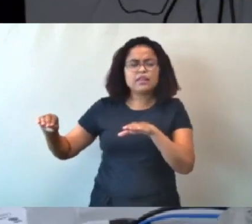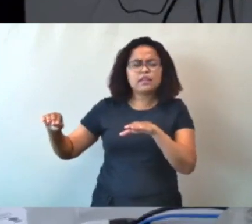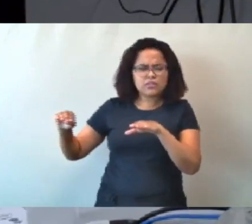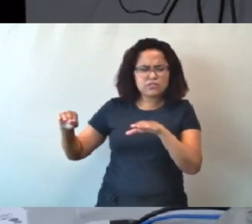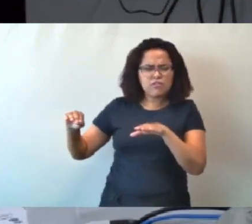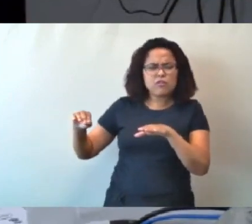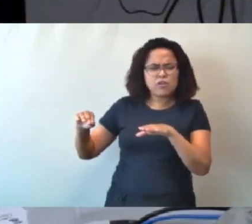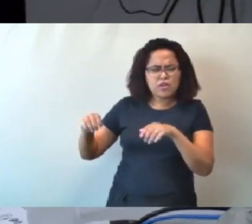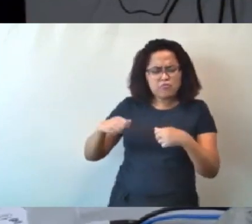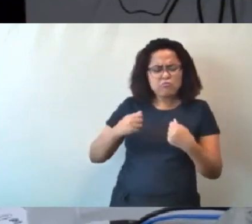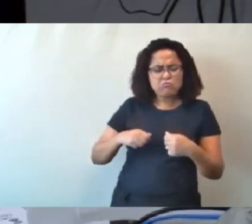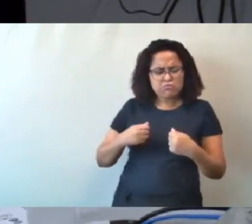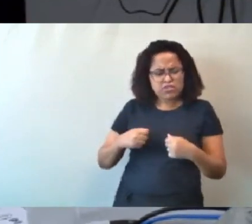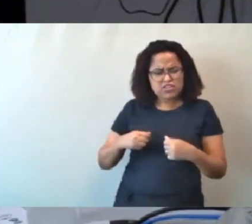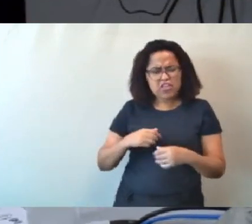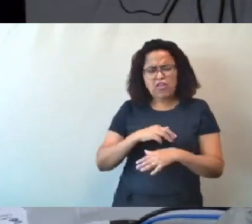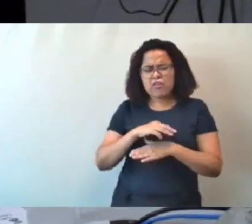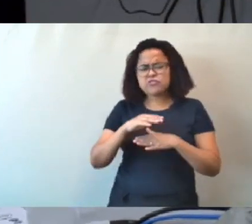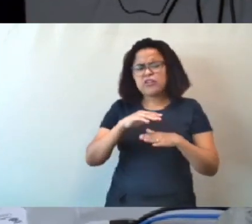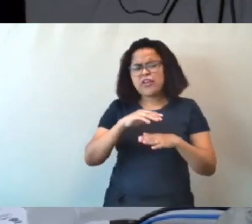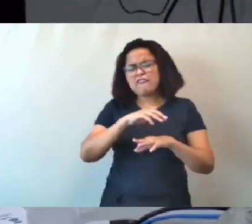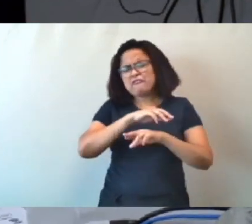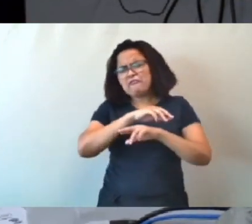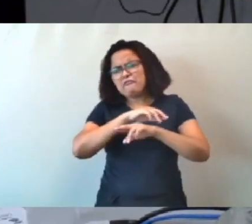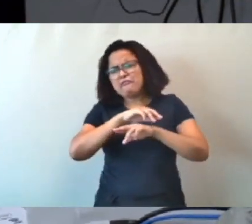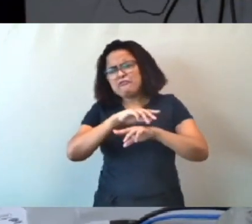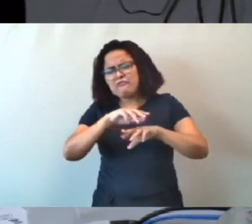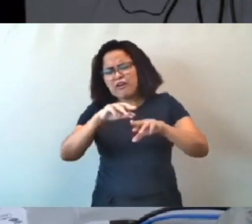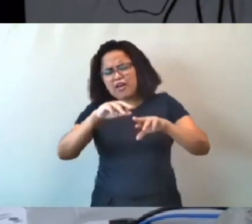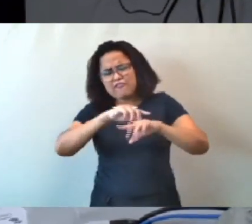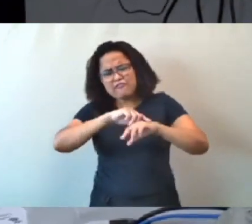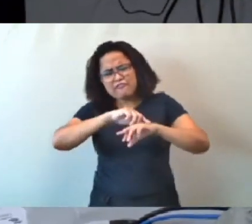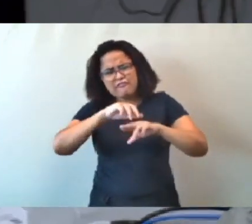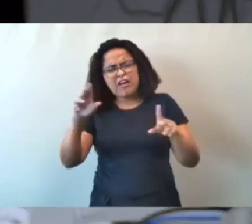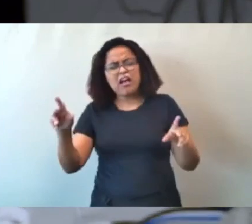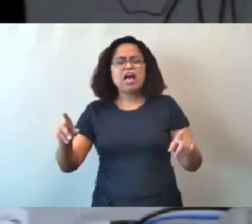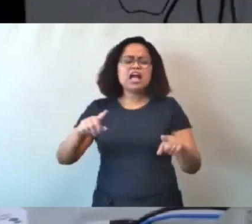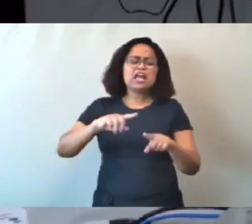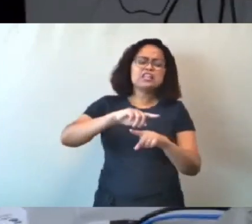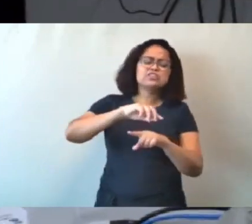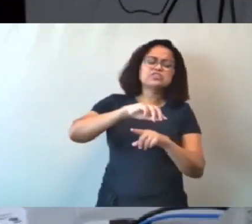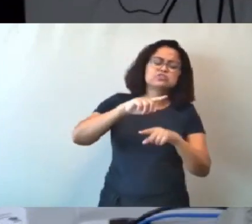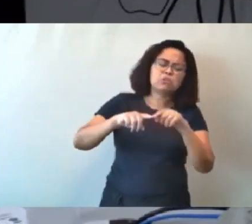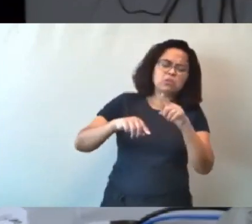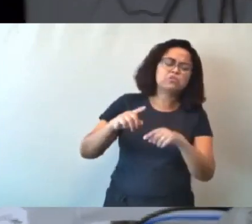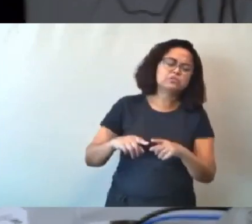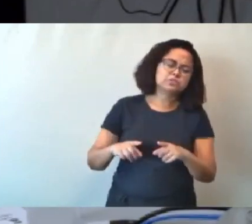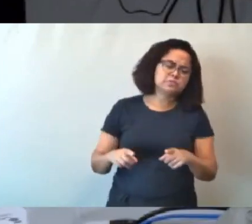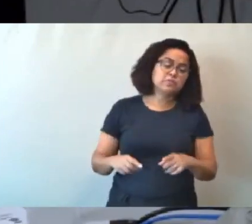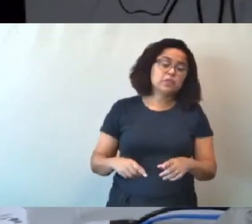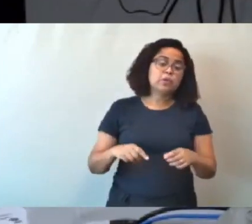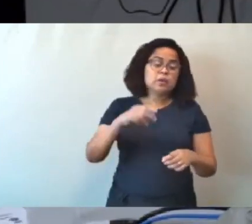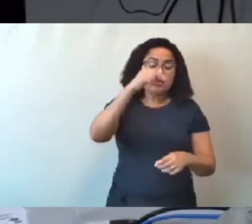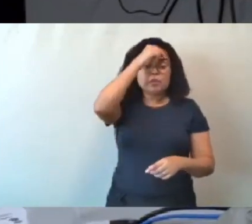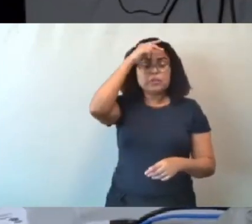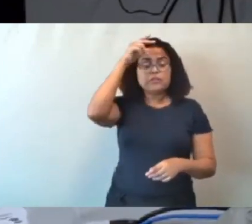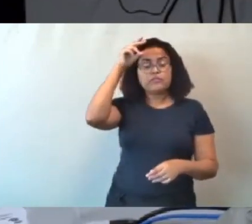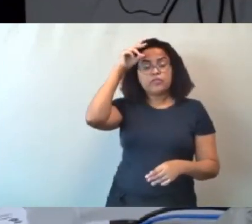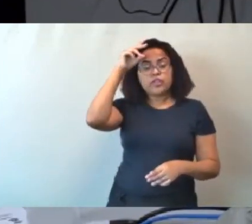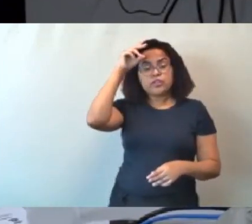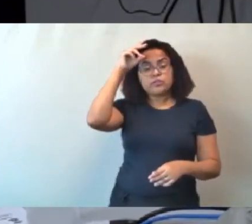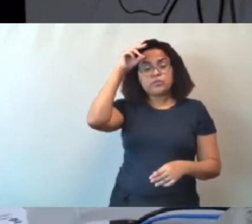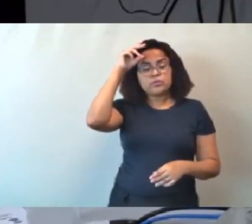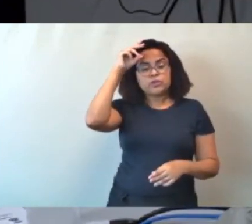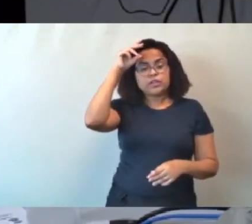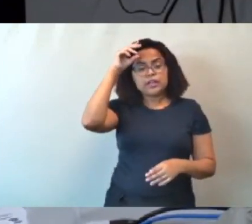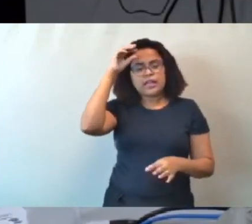parabéns, vereador, e vamos sim trazermos aqui soluções para que a prefeitura coloque no seu devido lugar a